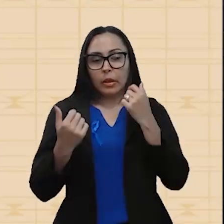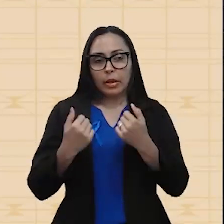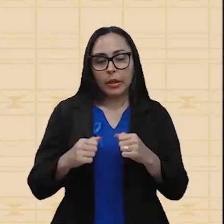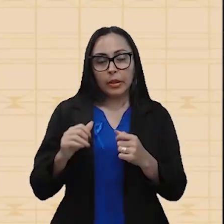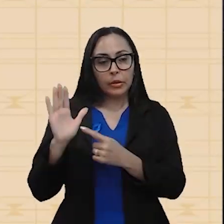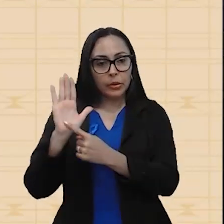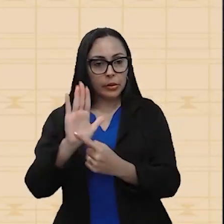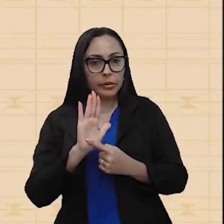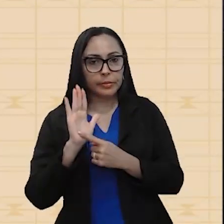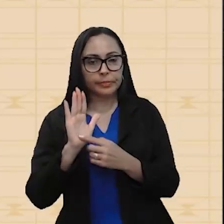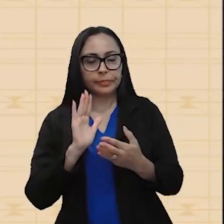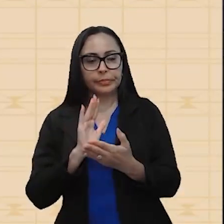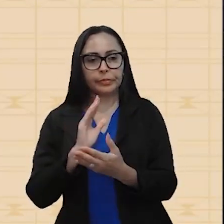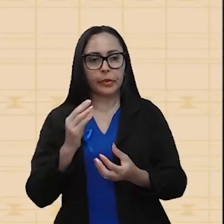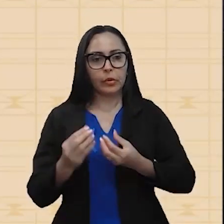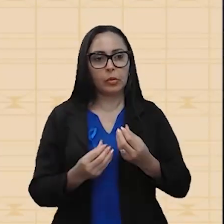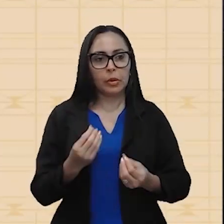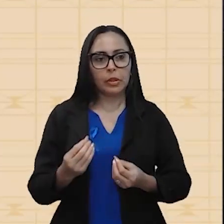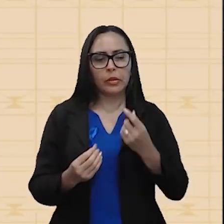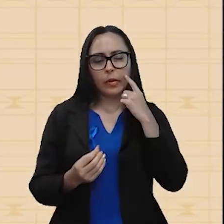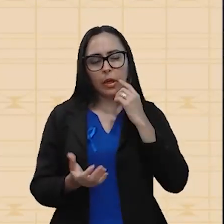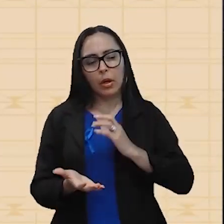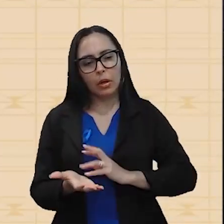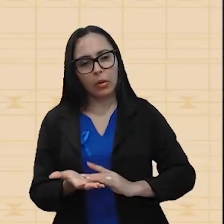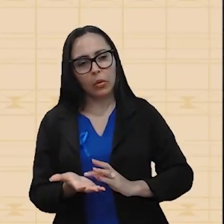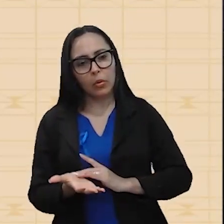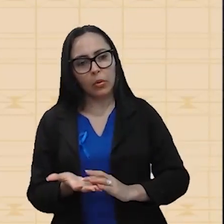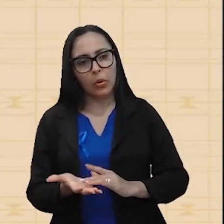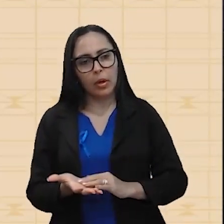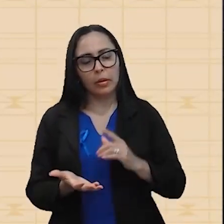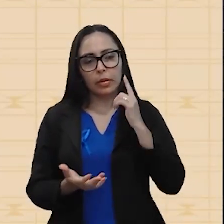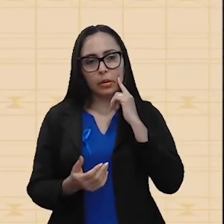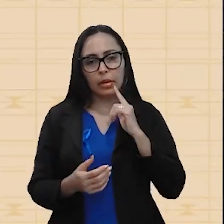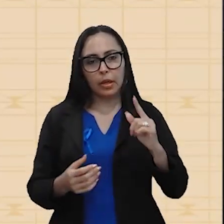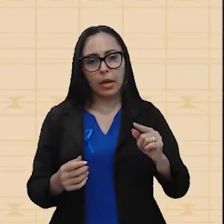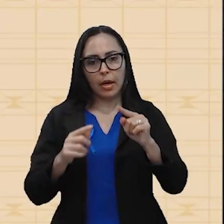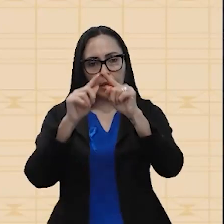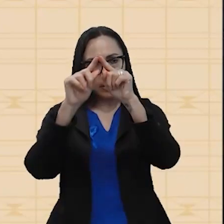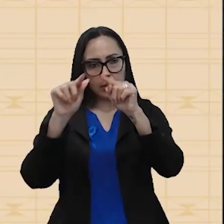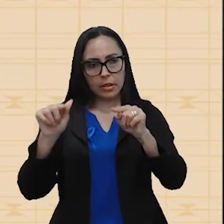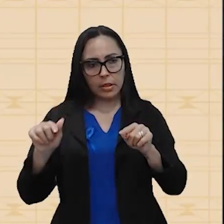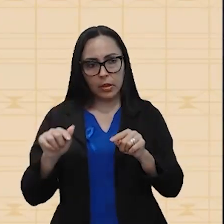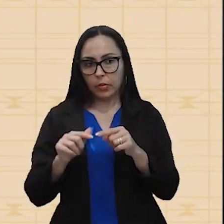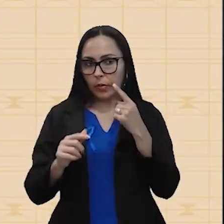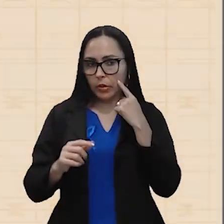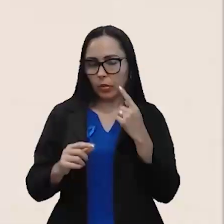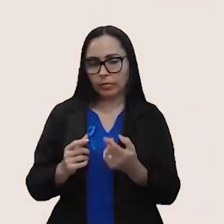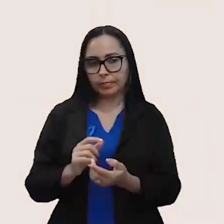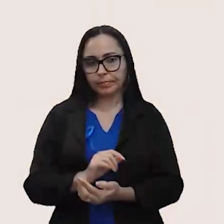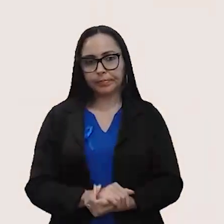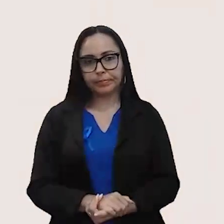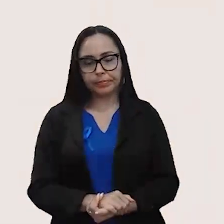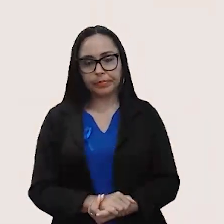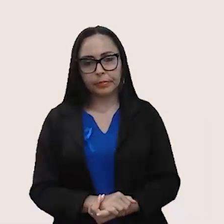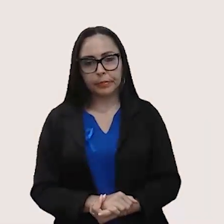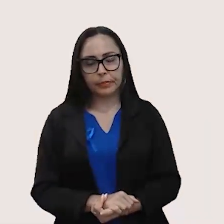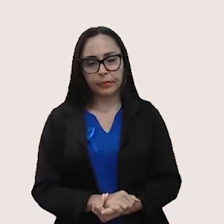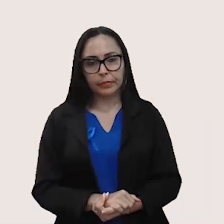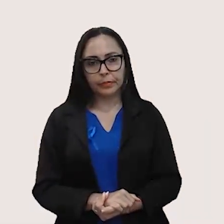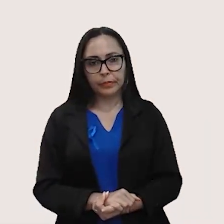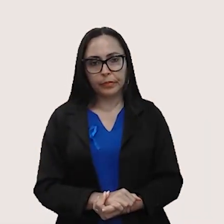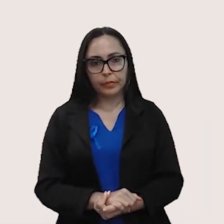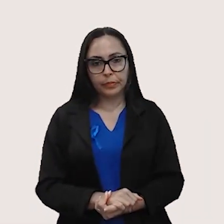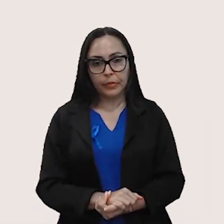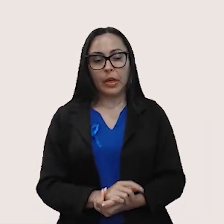como que a gente faz para calcular a área desse triângulo. Olha só, você lembra que a área desse